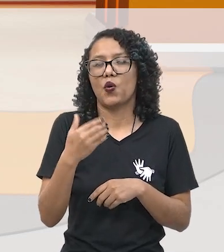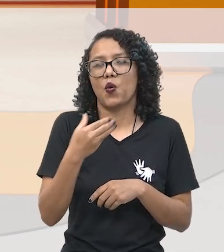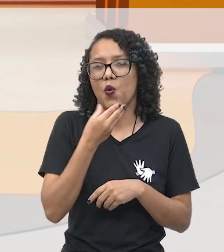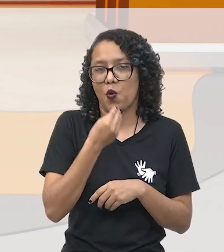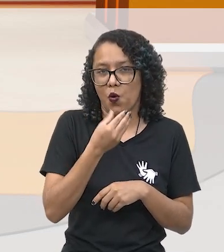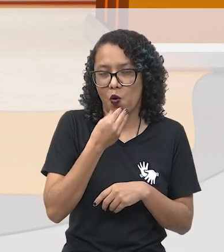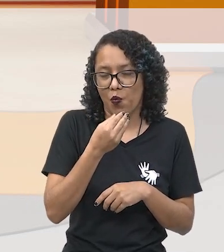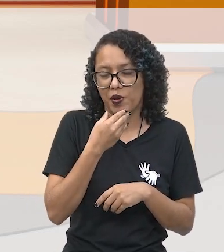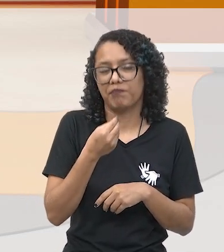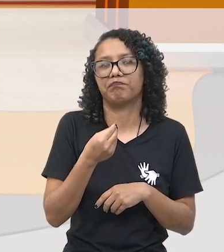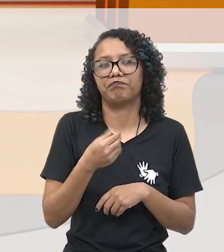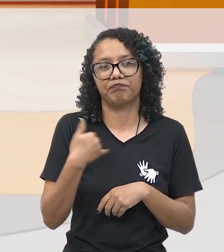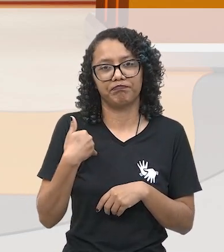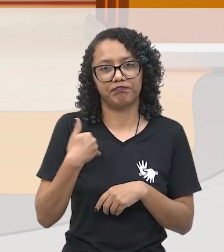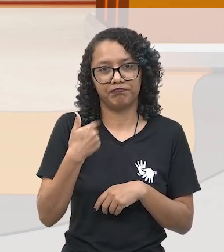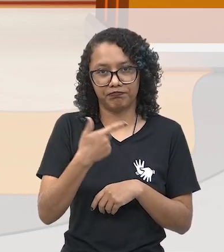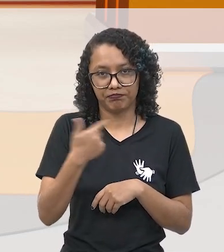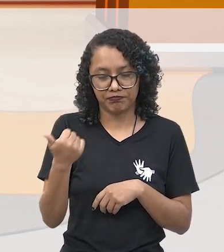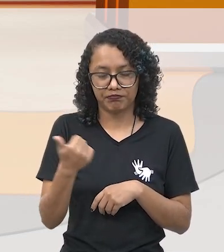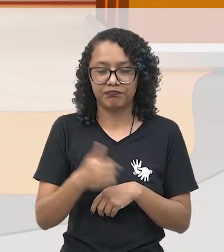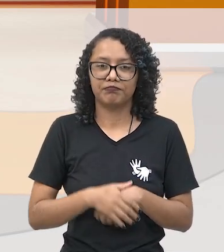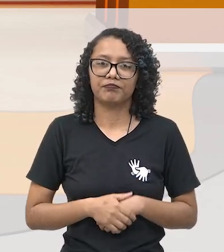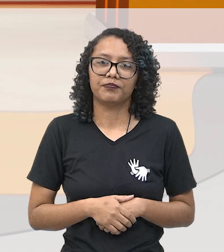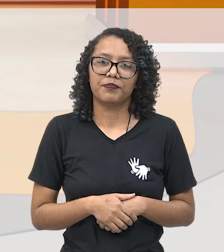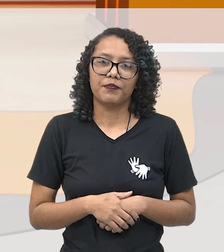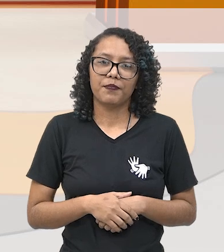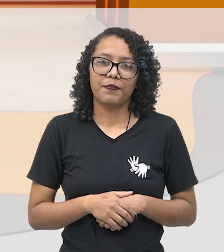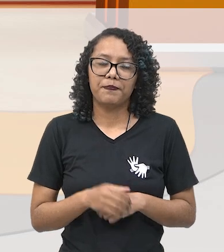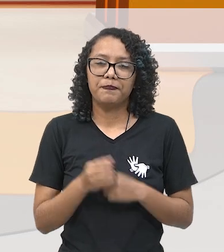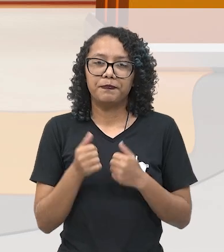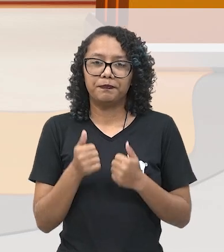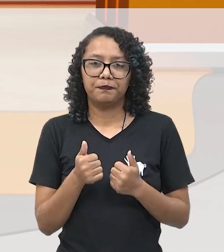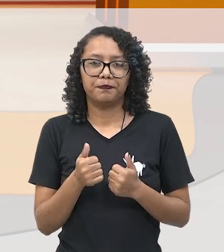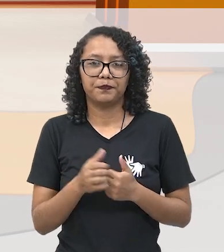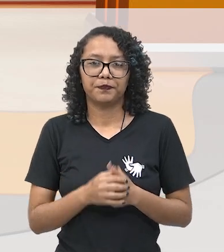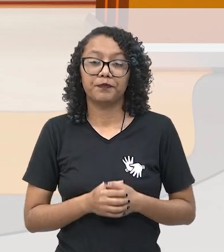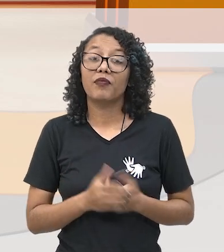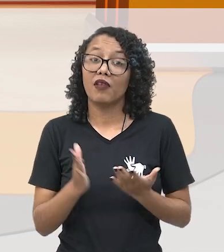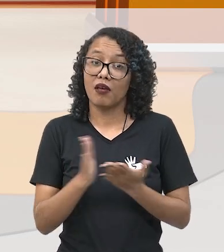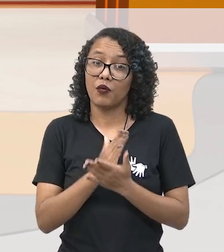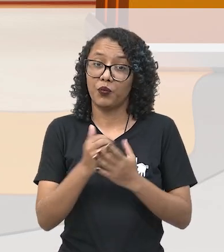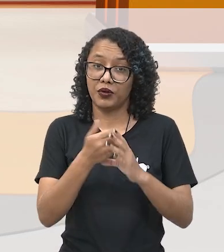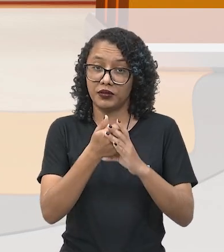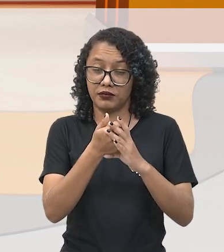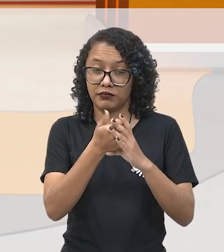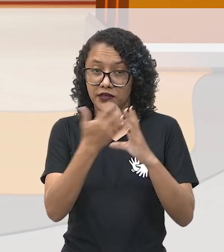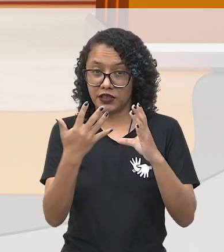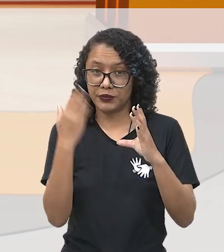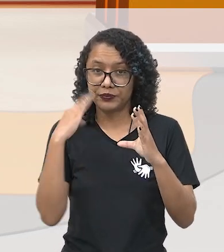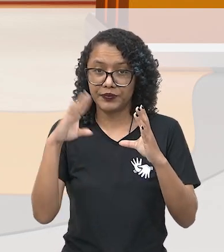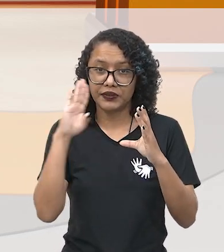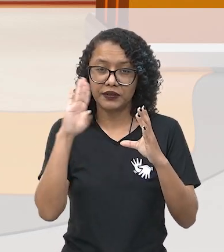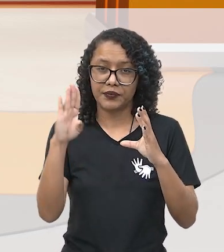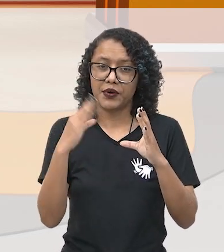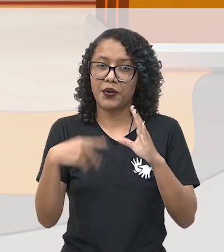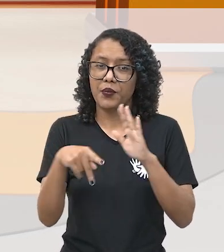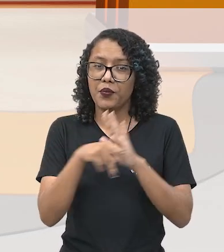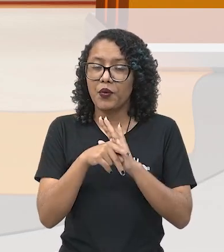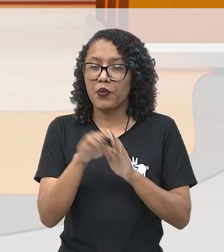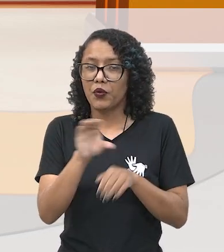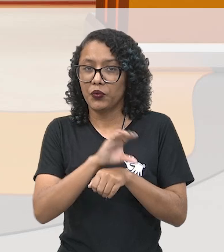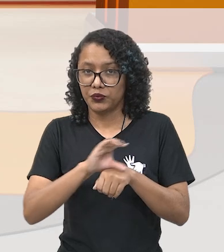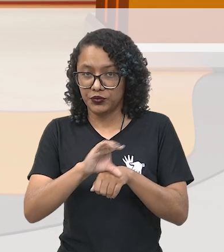de 21 anos e que fossem alfabetizados, certo? Então essas são as características principais desta